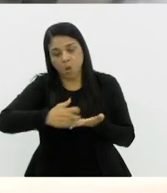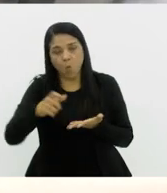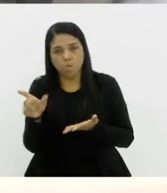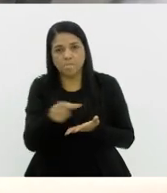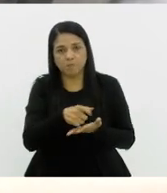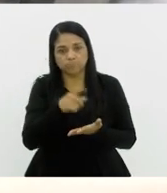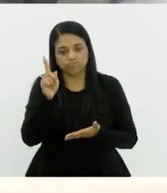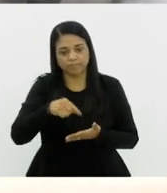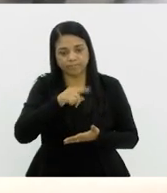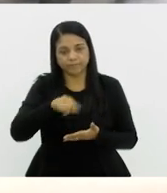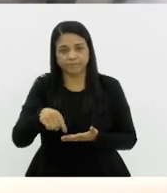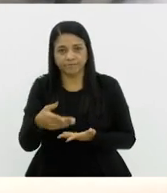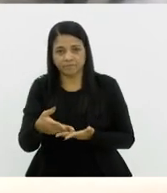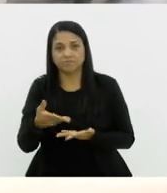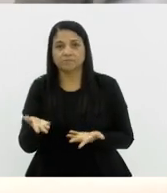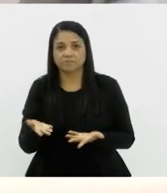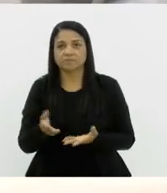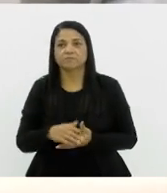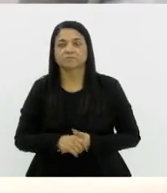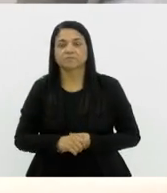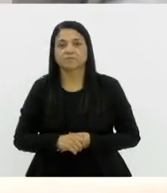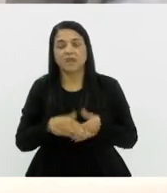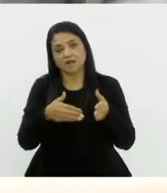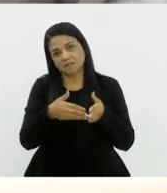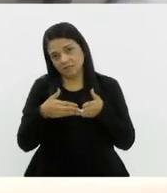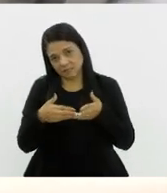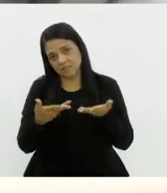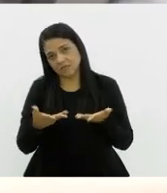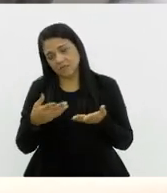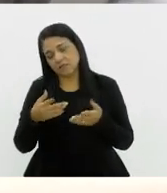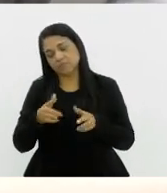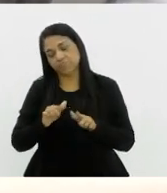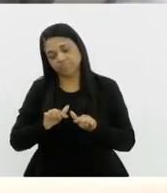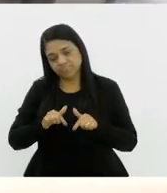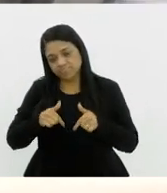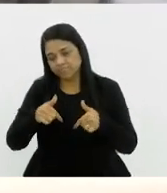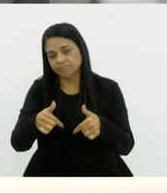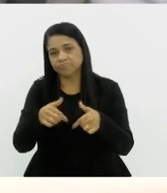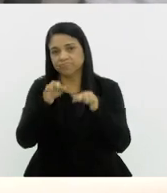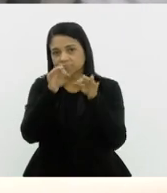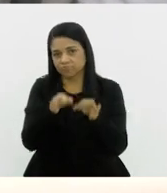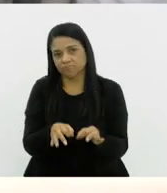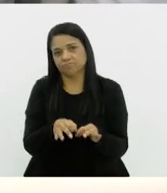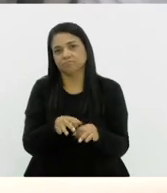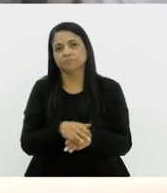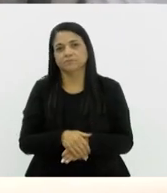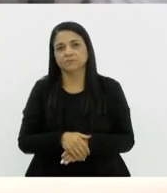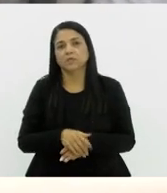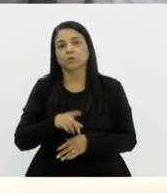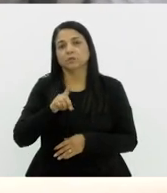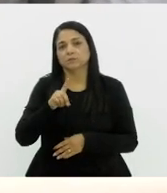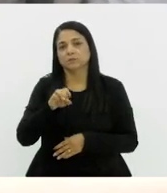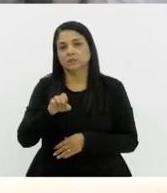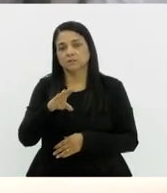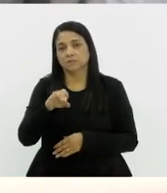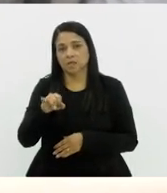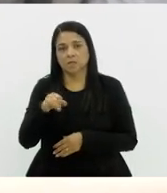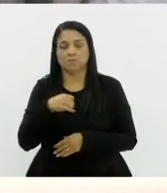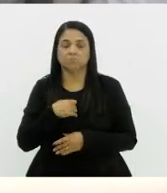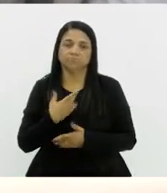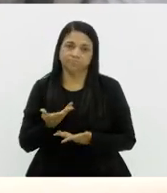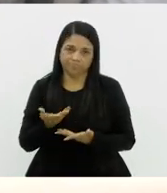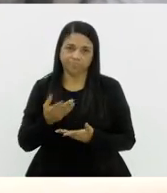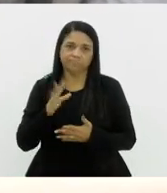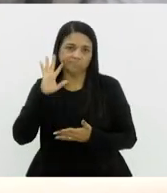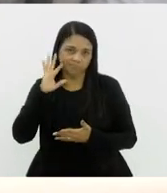dele voar, né? Caçar e, em suma, tomar as medidas que usualmente o DSEA e os outros. Nós só